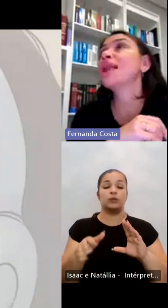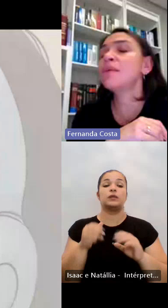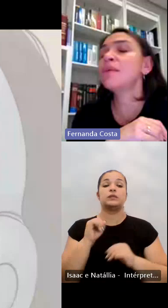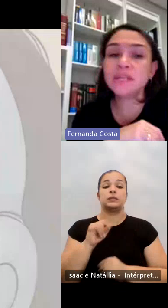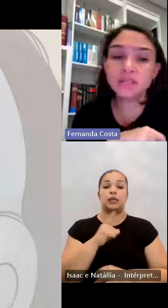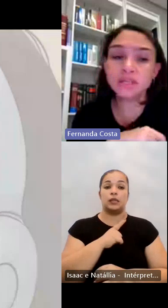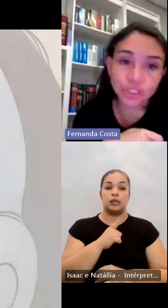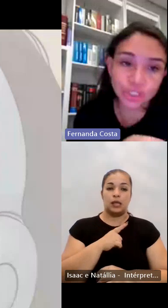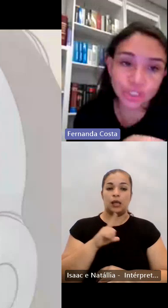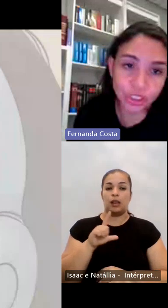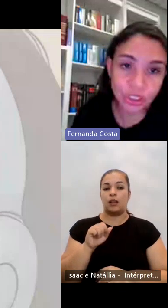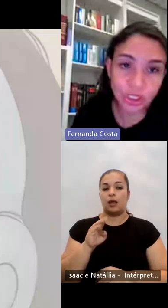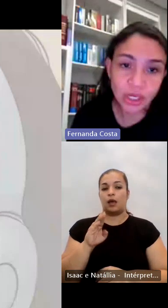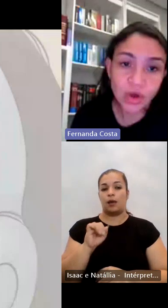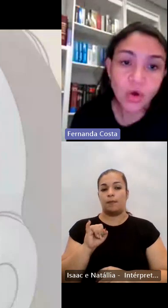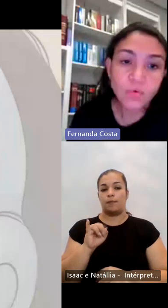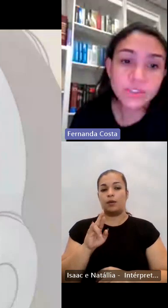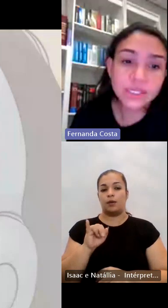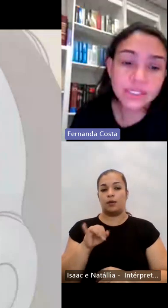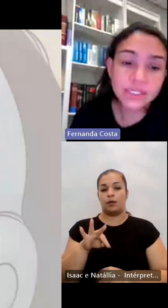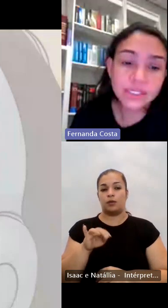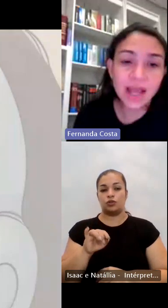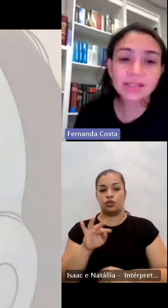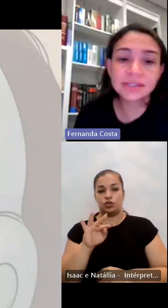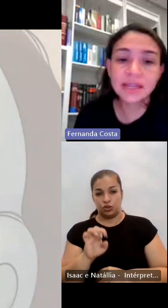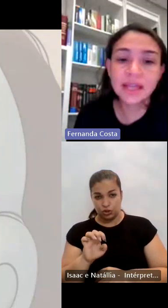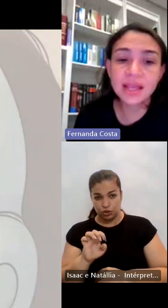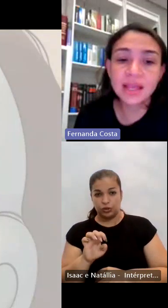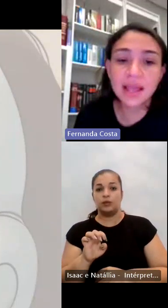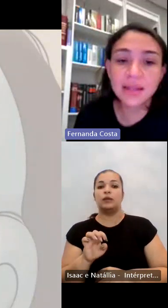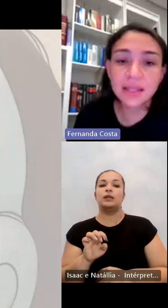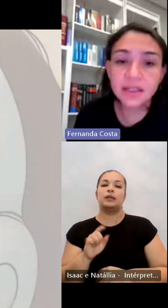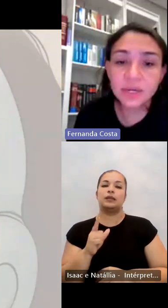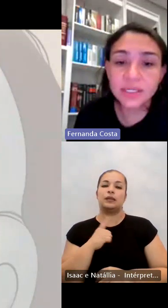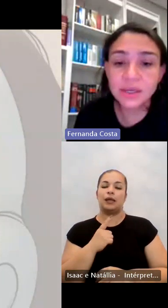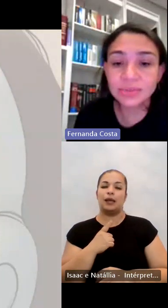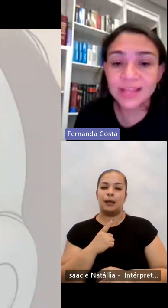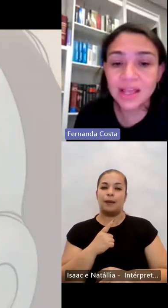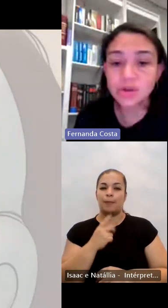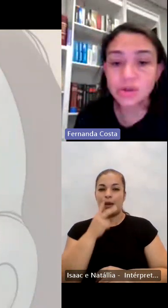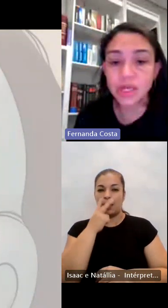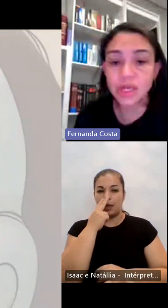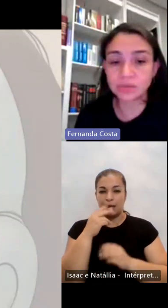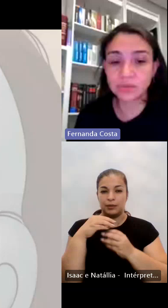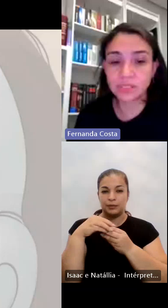de labirintite, os cristais, né, dentro, eles são